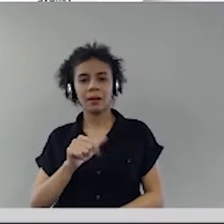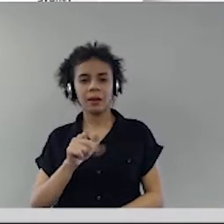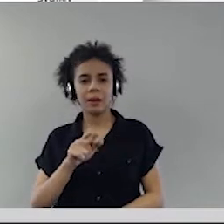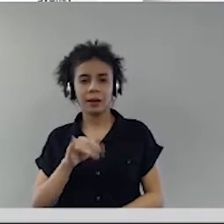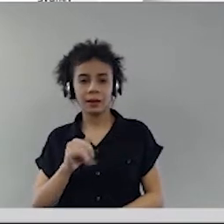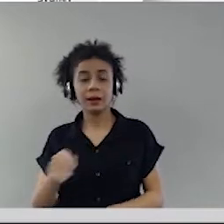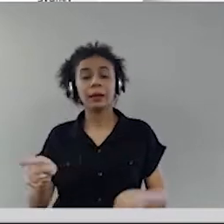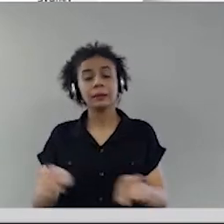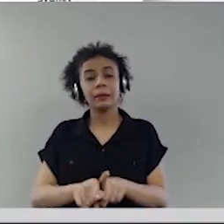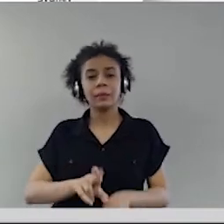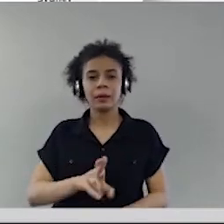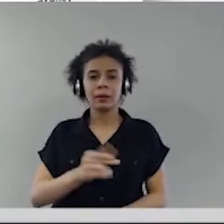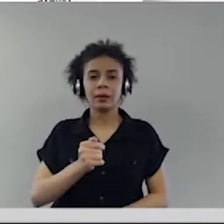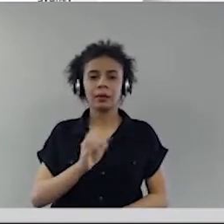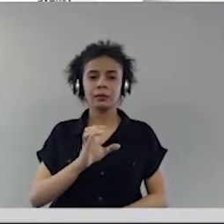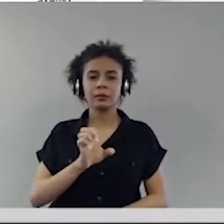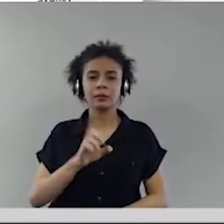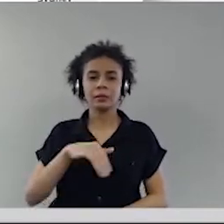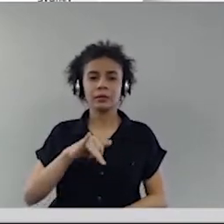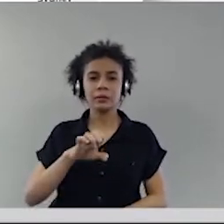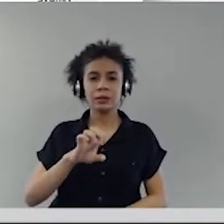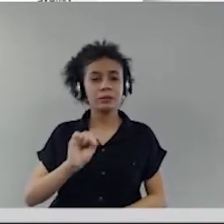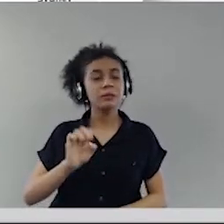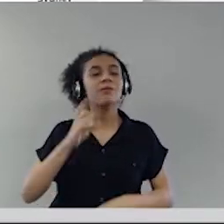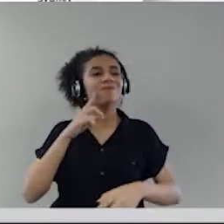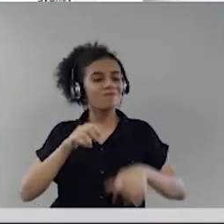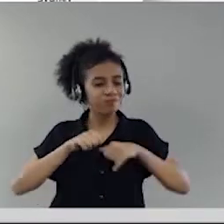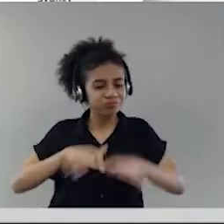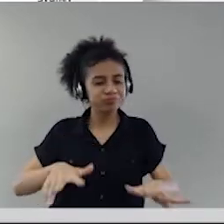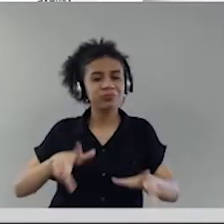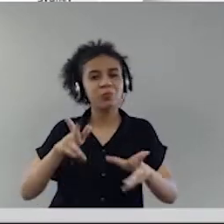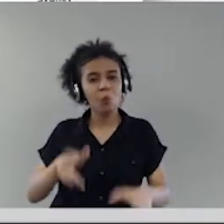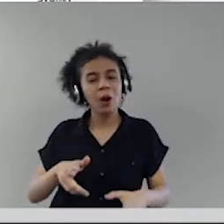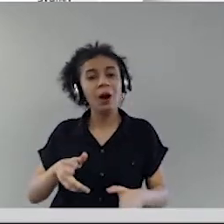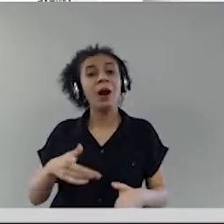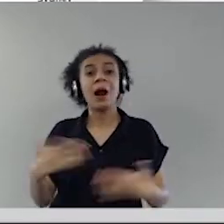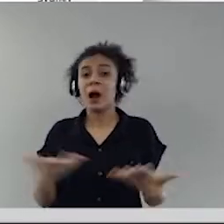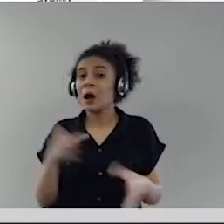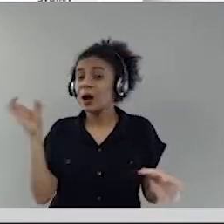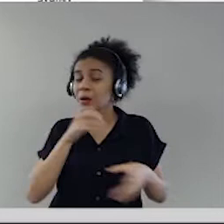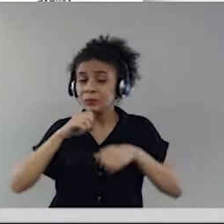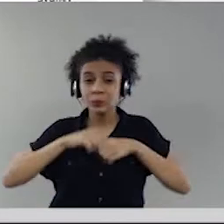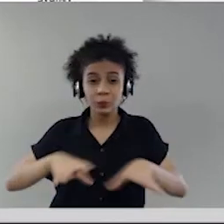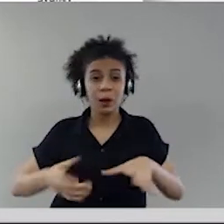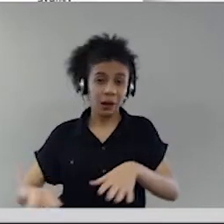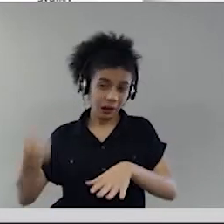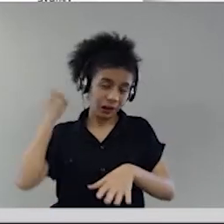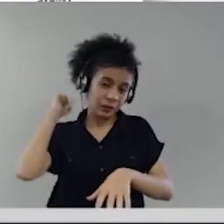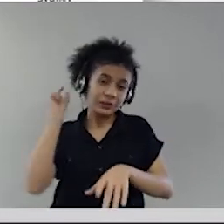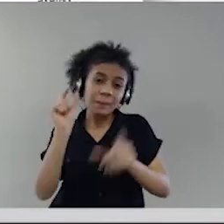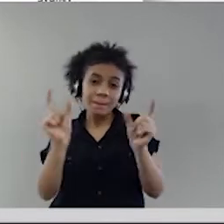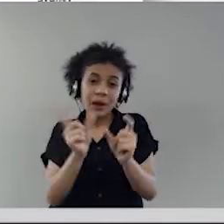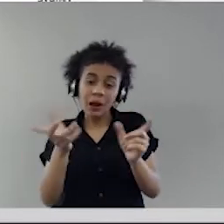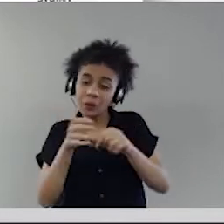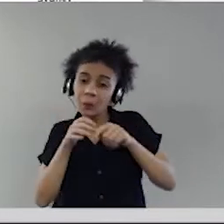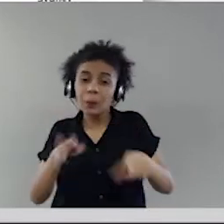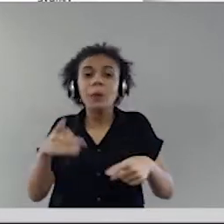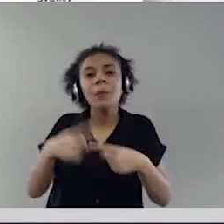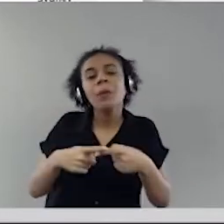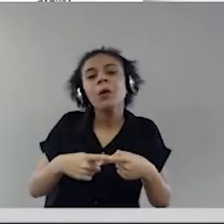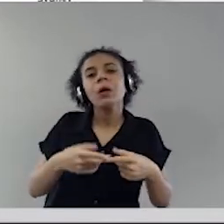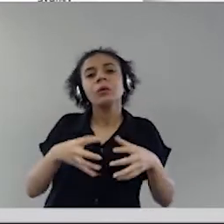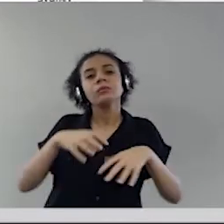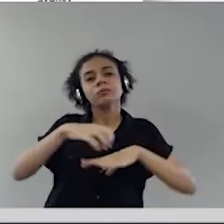gente pode ver que o coronavírus também se espalhou. Agora se espalha muito mais velozmente do que naquela época, pelos meios